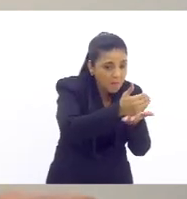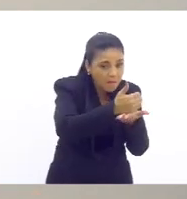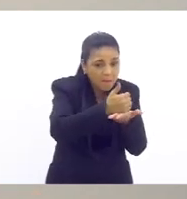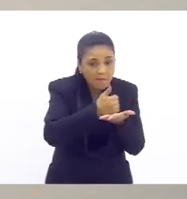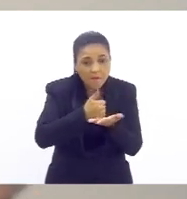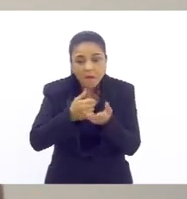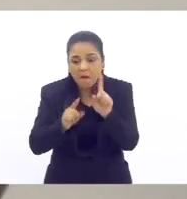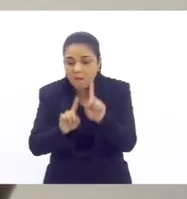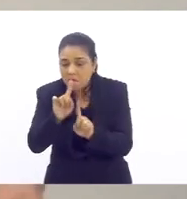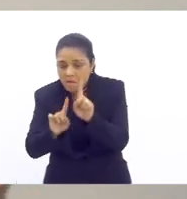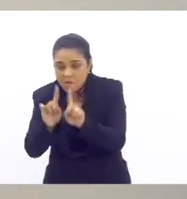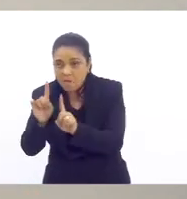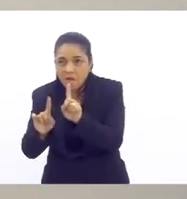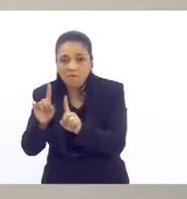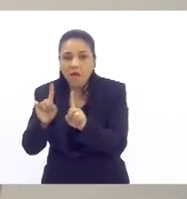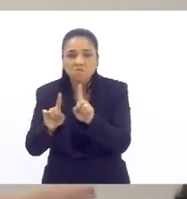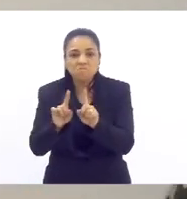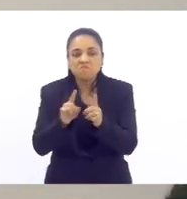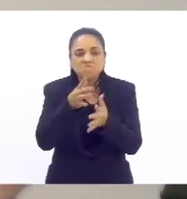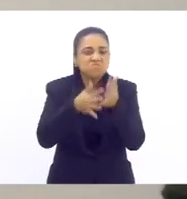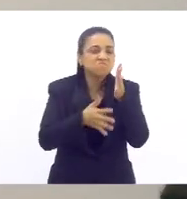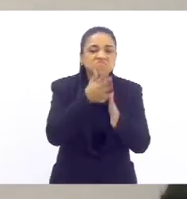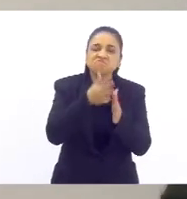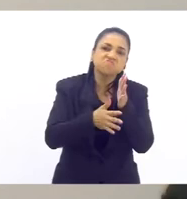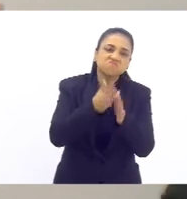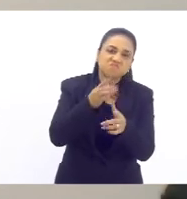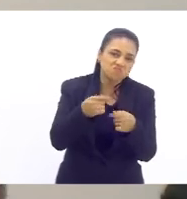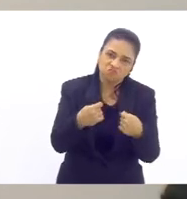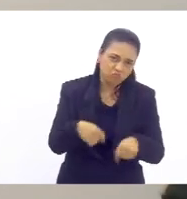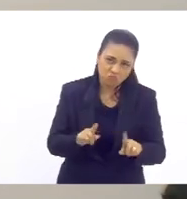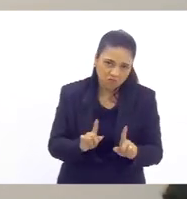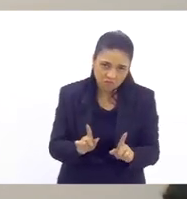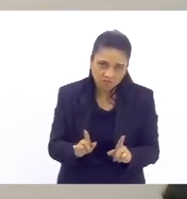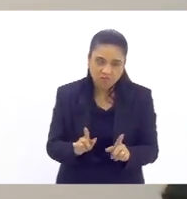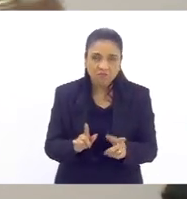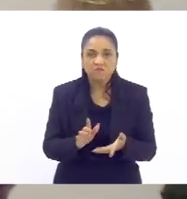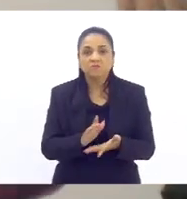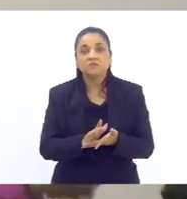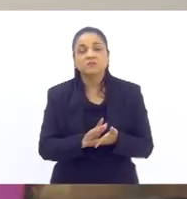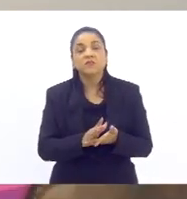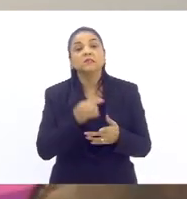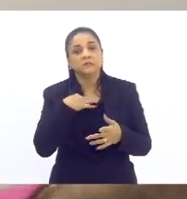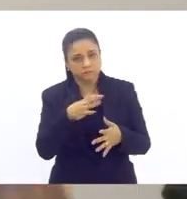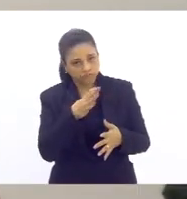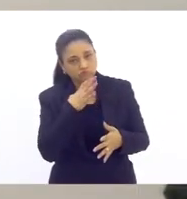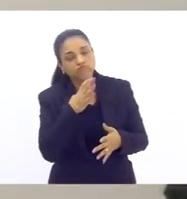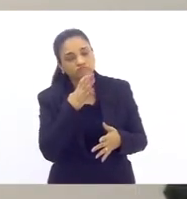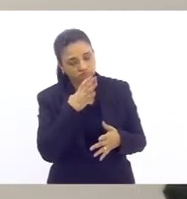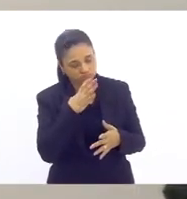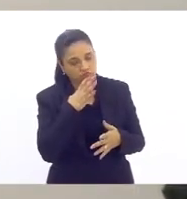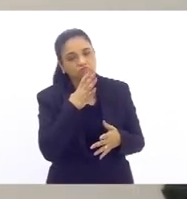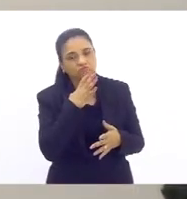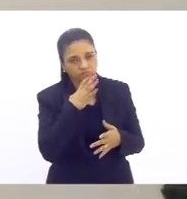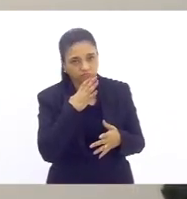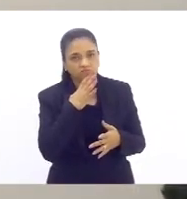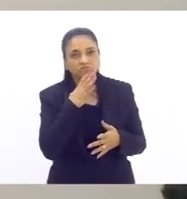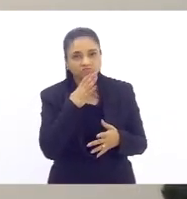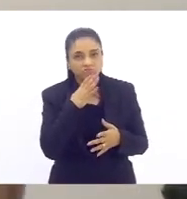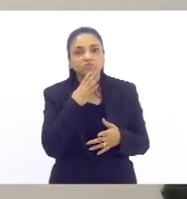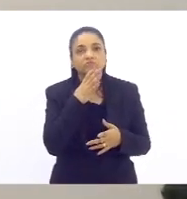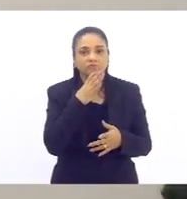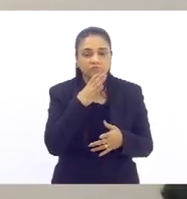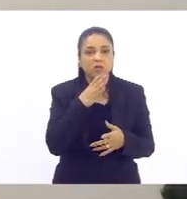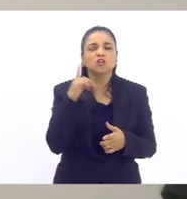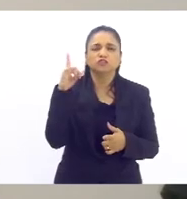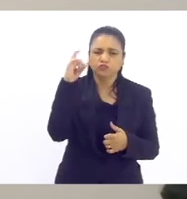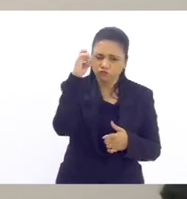abalar de uma forma a impedir então é há um recrudecimento sim né Há uma maior